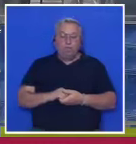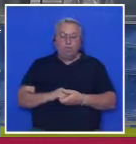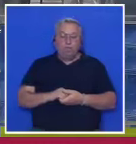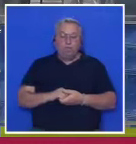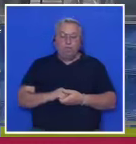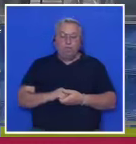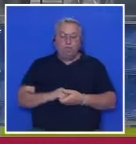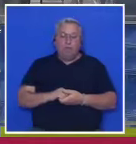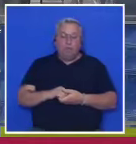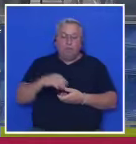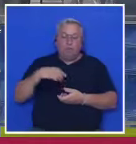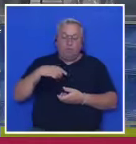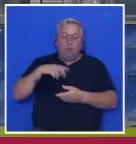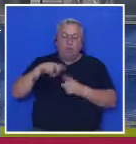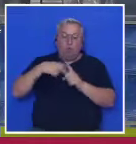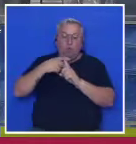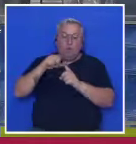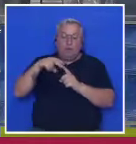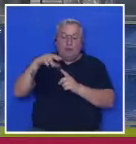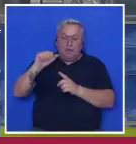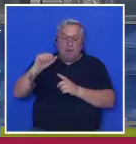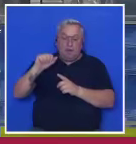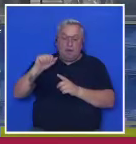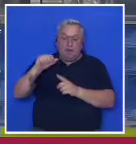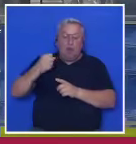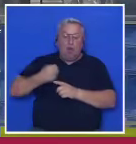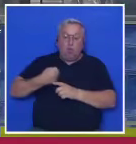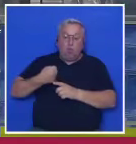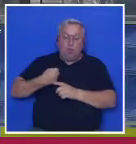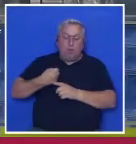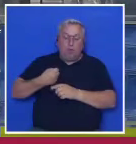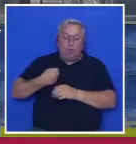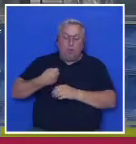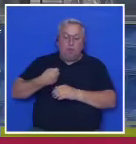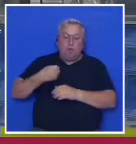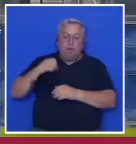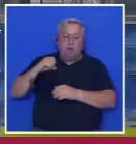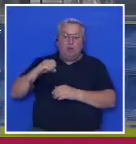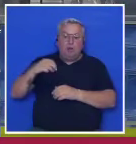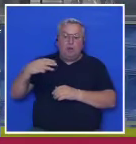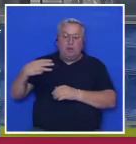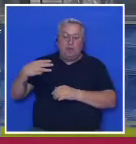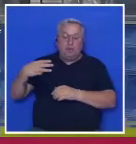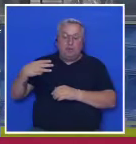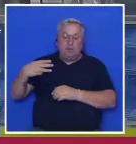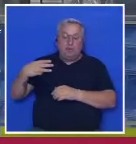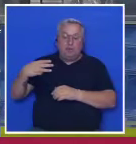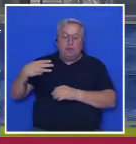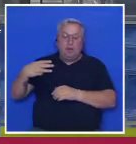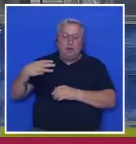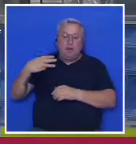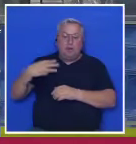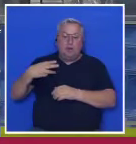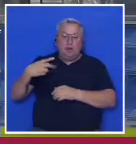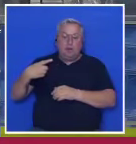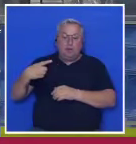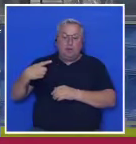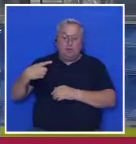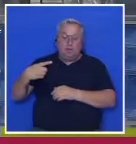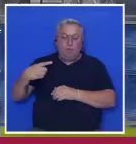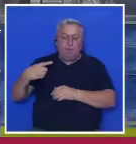Dupla cena, concurso número 2202. Números sorteados: 03,